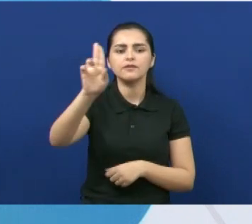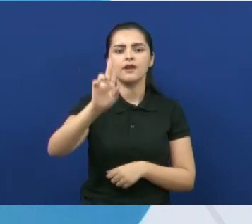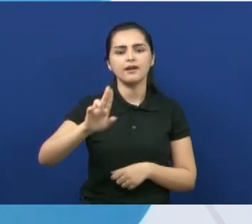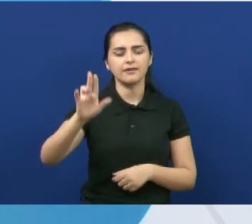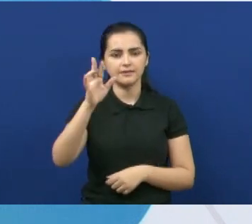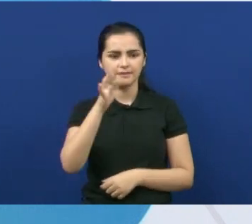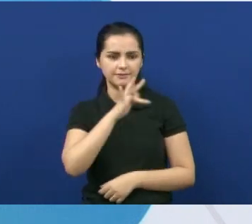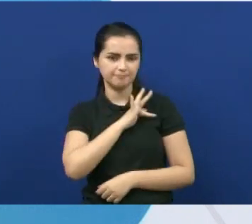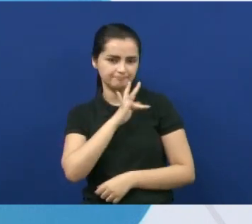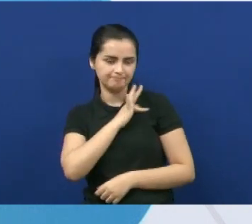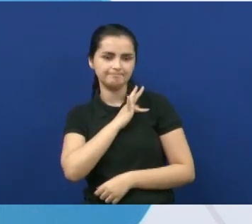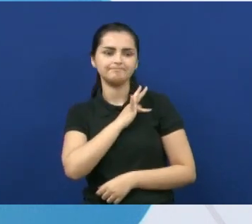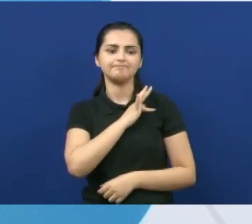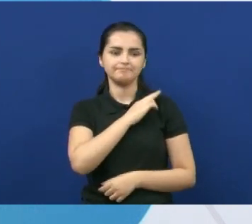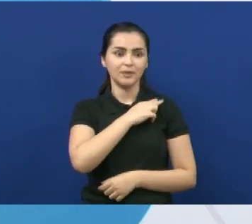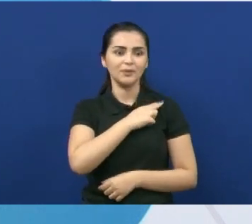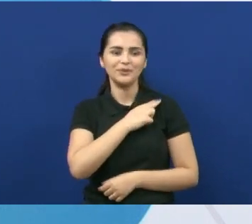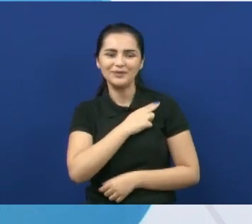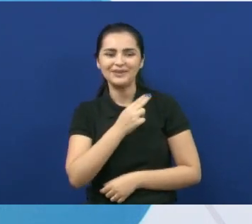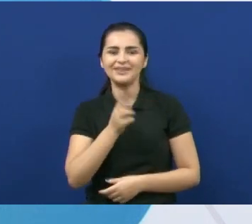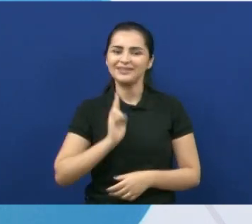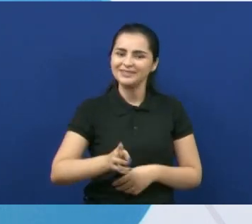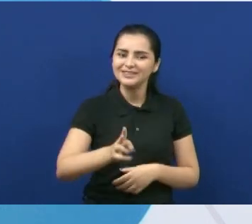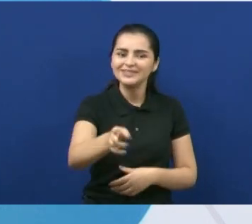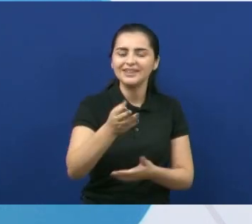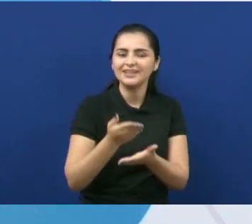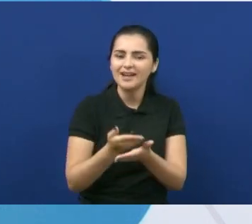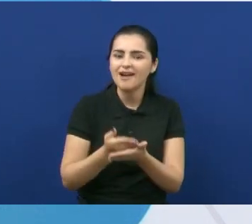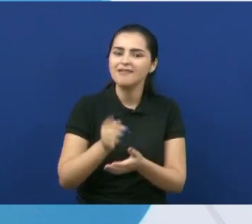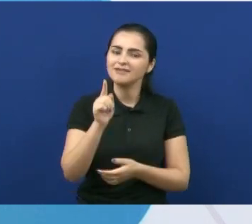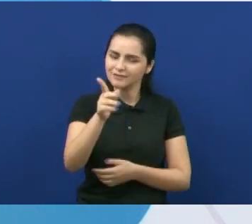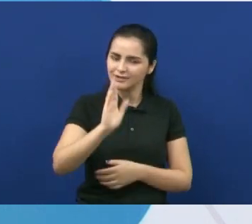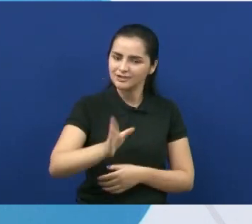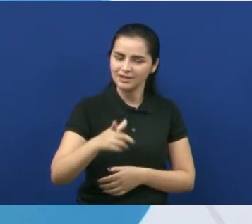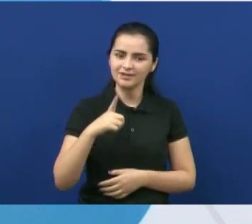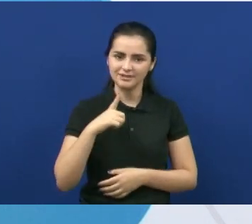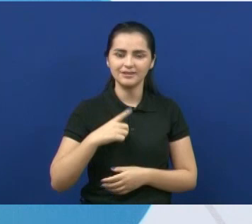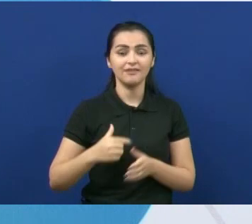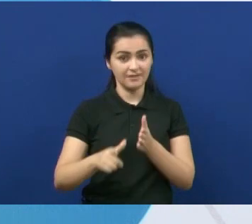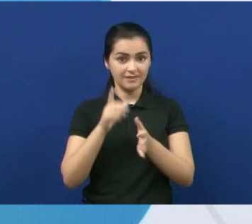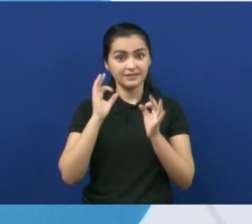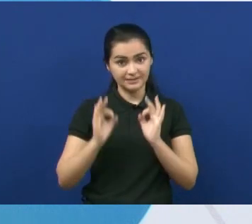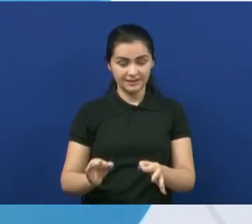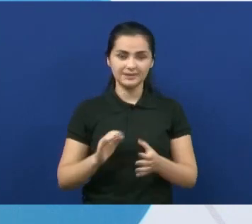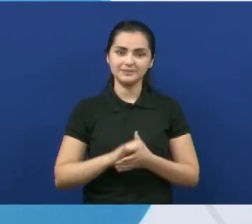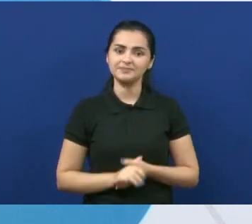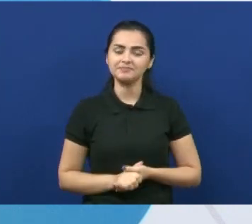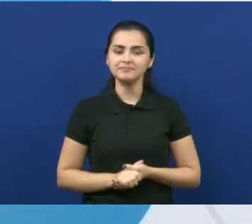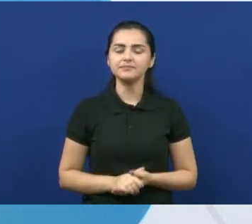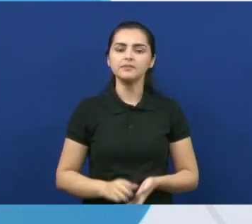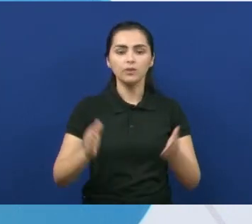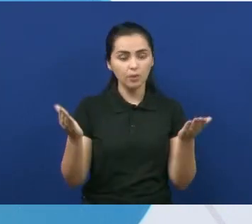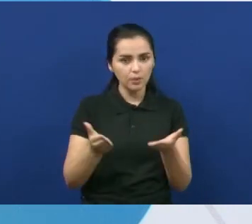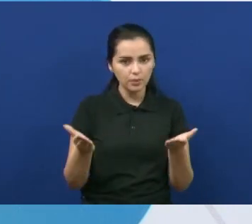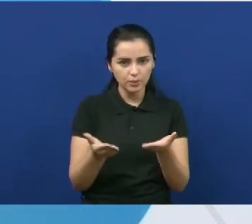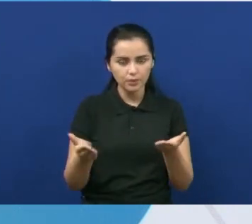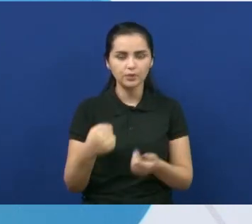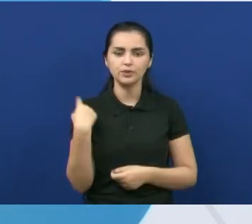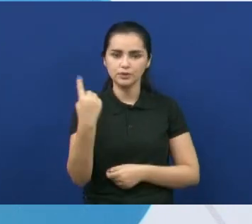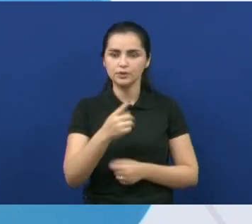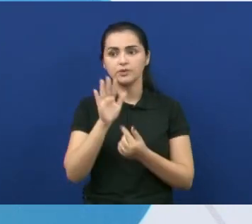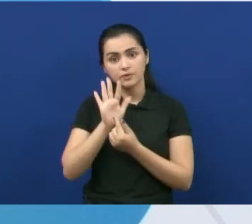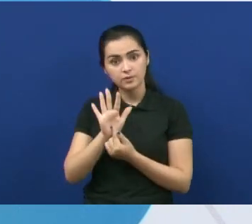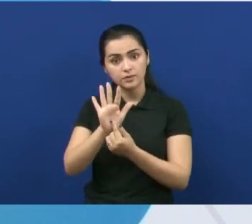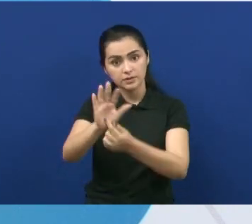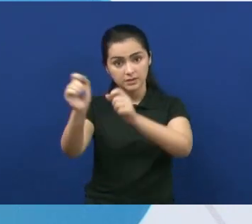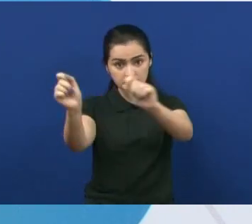gente vai estar dando continuidade à aula que vocês tiveram antes, certo? Hoje a gente vai mostrar